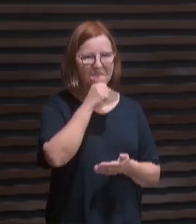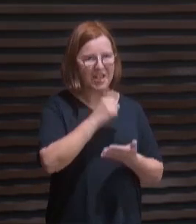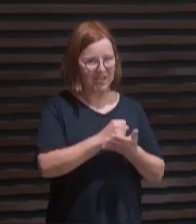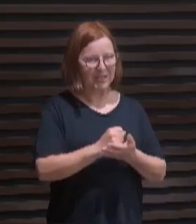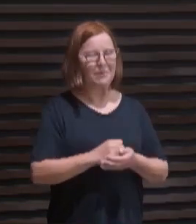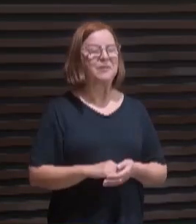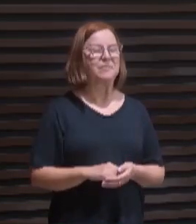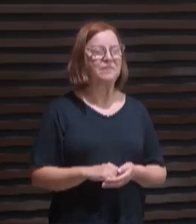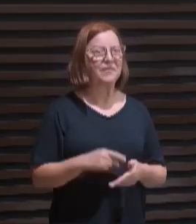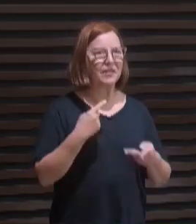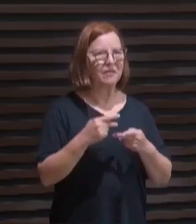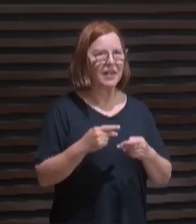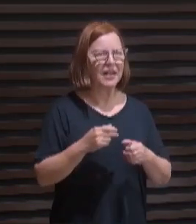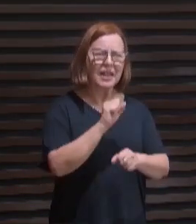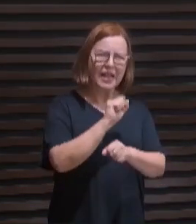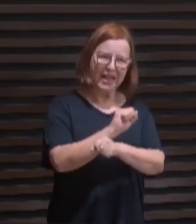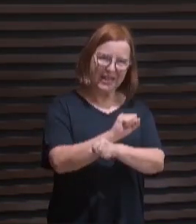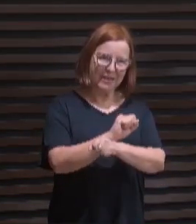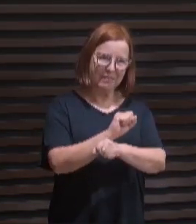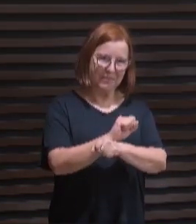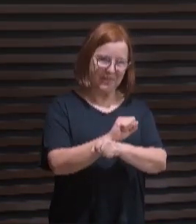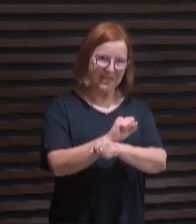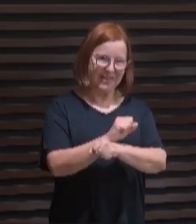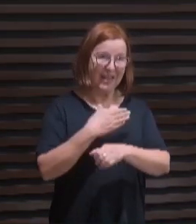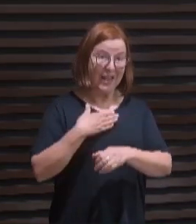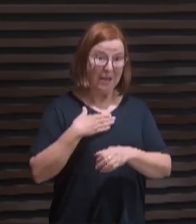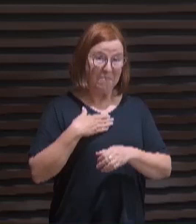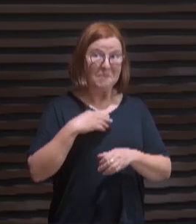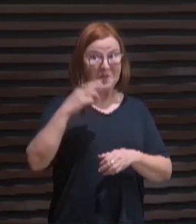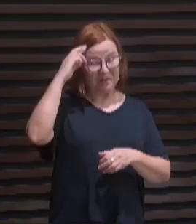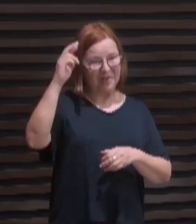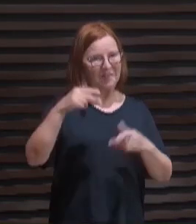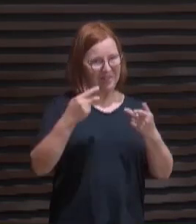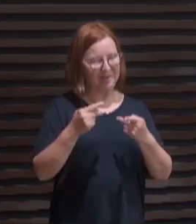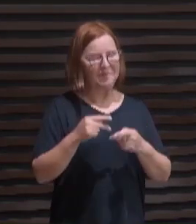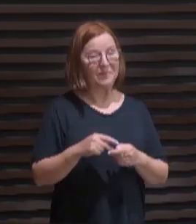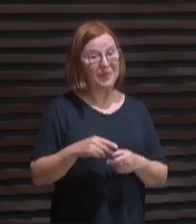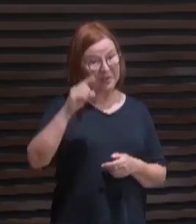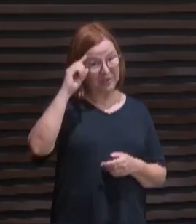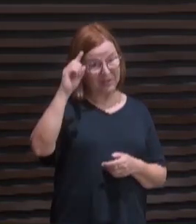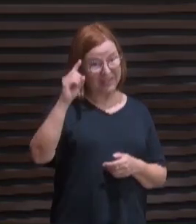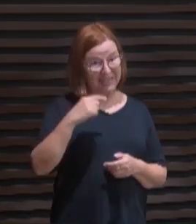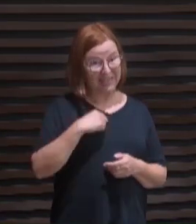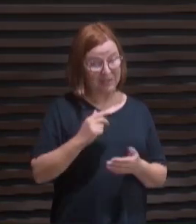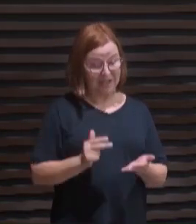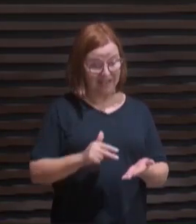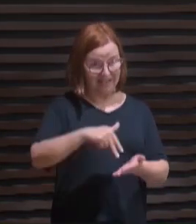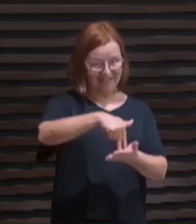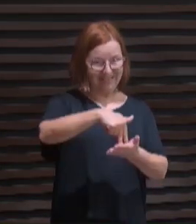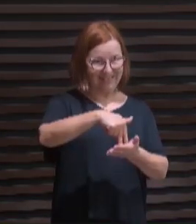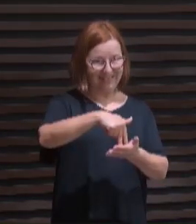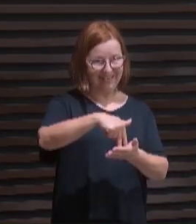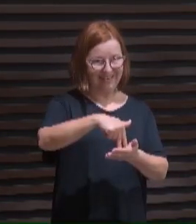Esperai, pois, a mim, diz o Senhor, no dia em que eu me levantar para